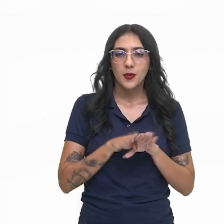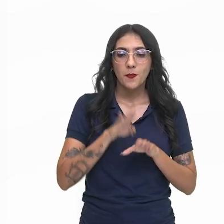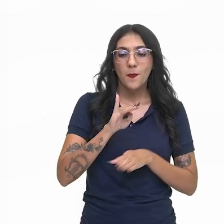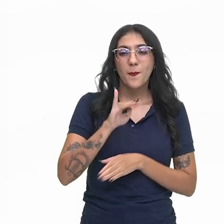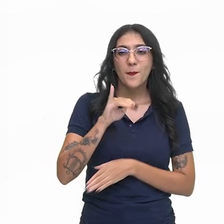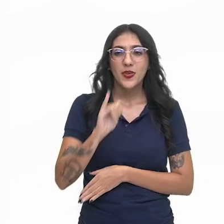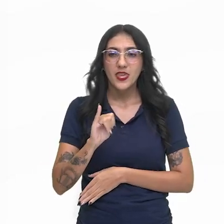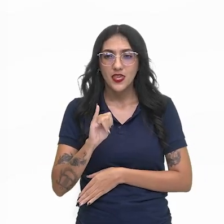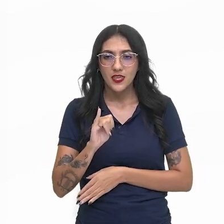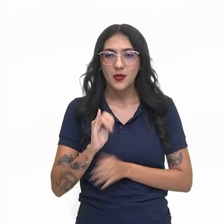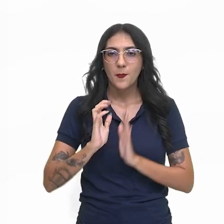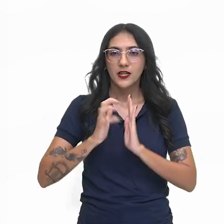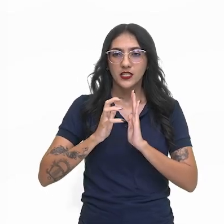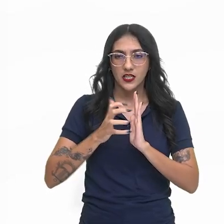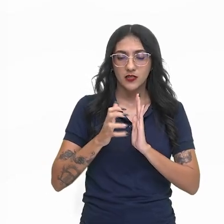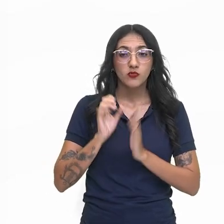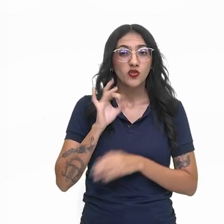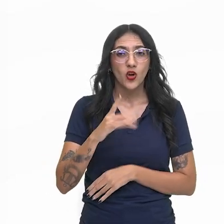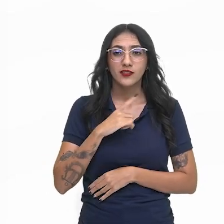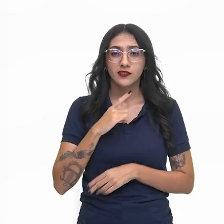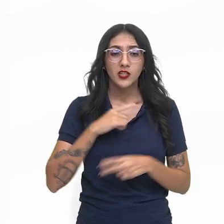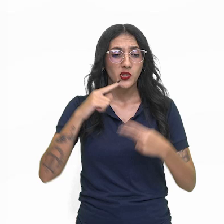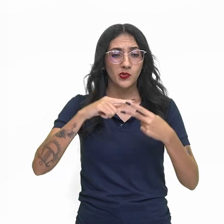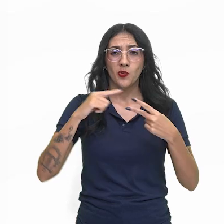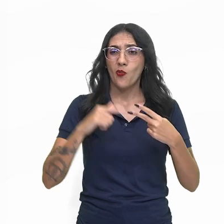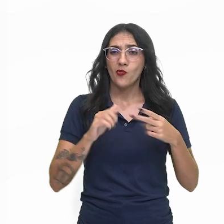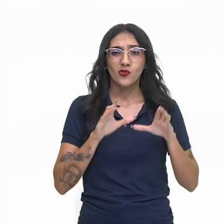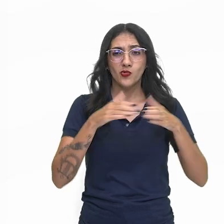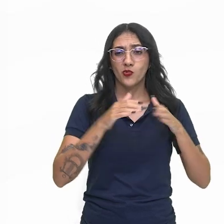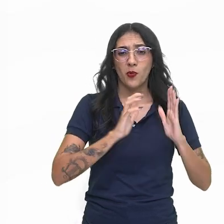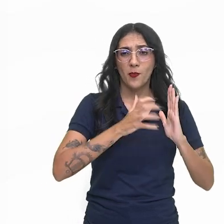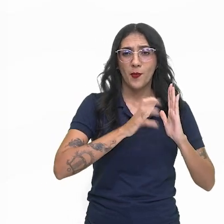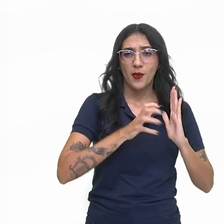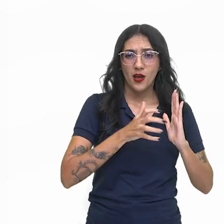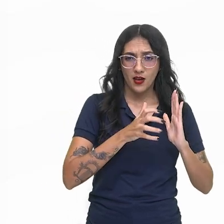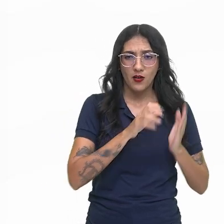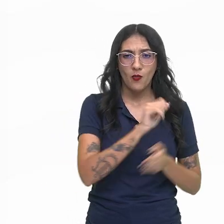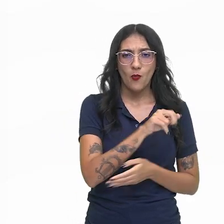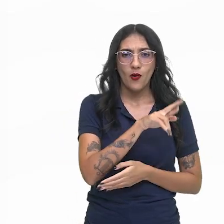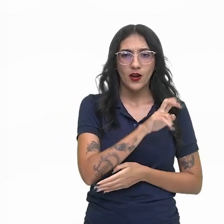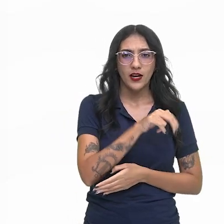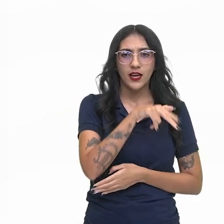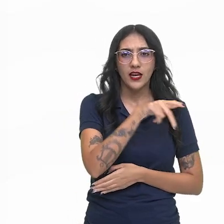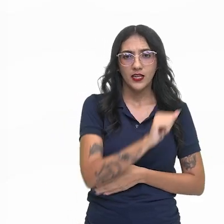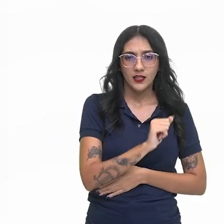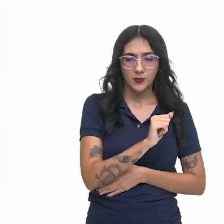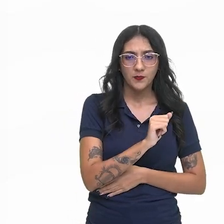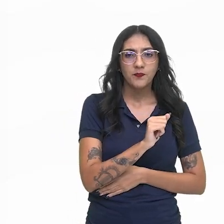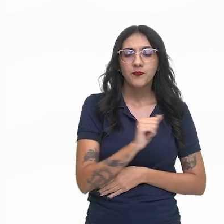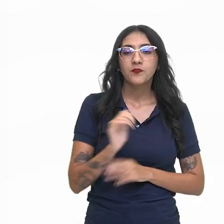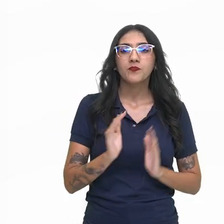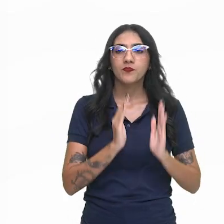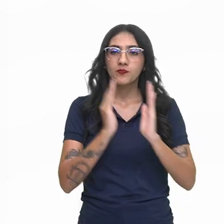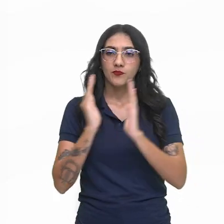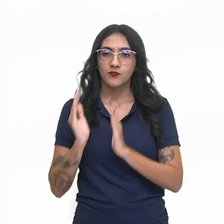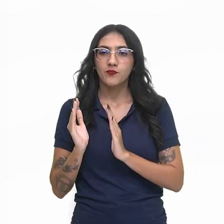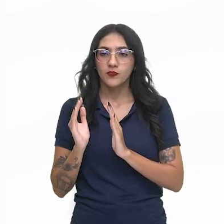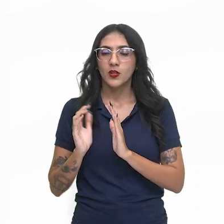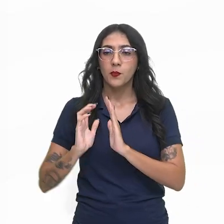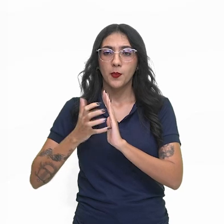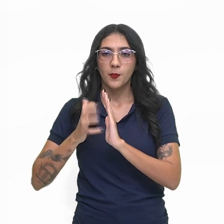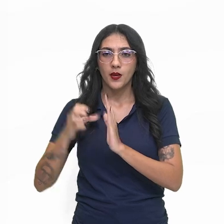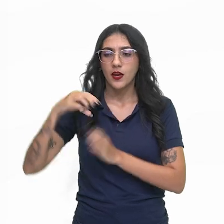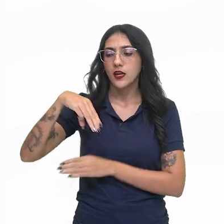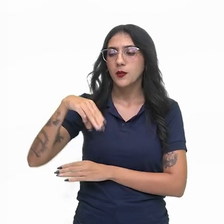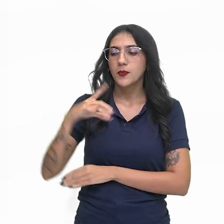né, nós teremos apenas 2 partidos políticos, a ARENA, Aliança Renovadora Nacional, e o